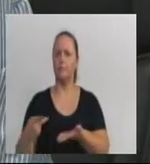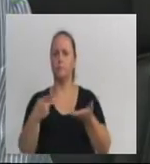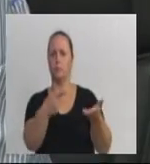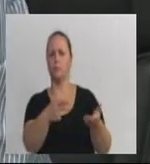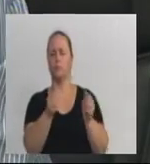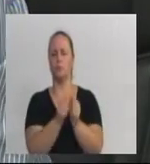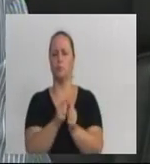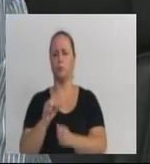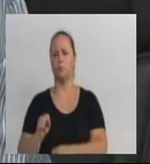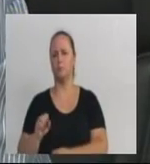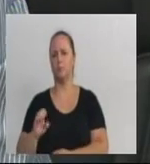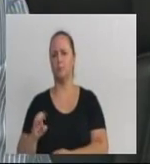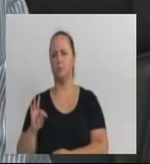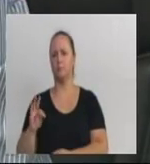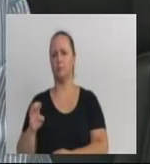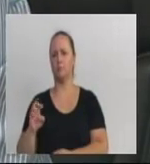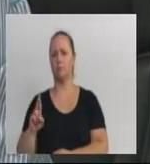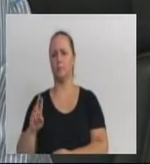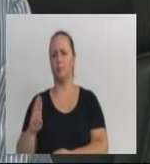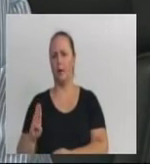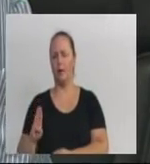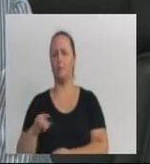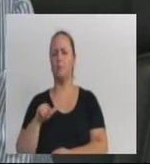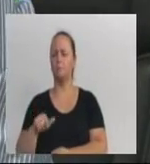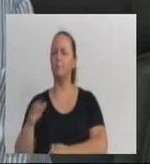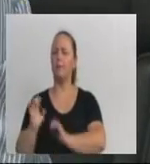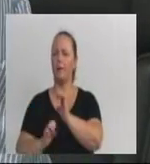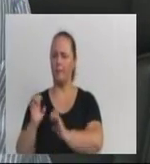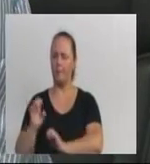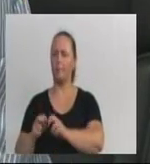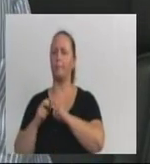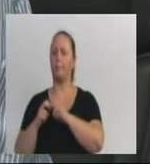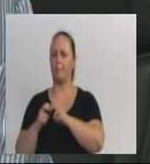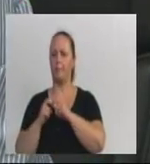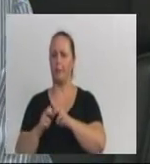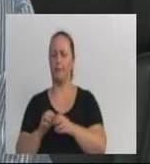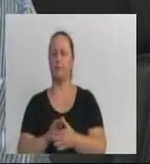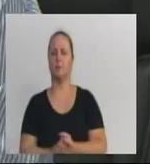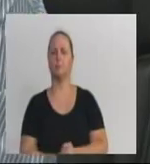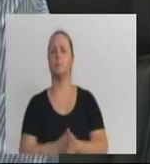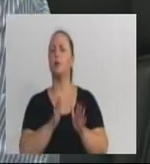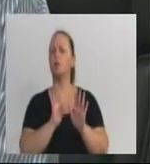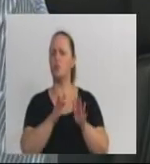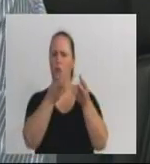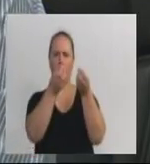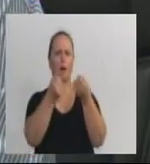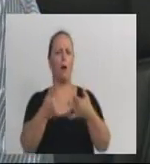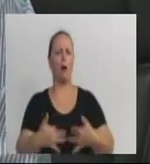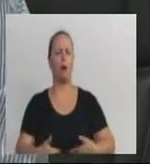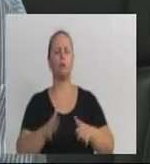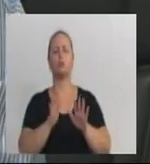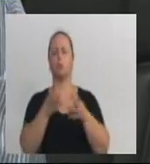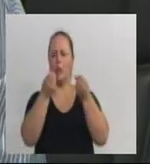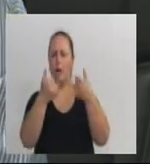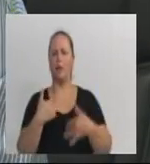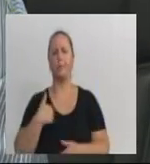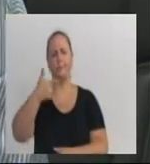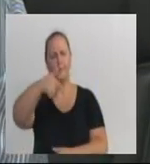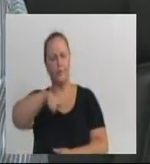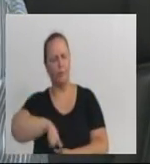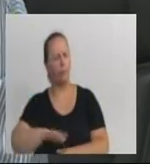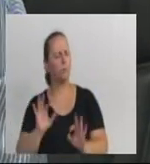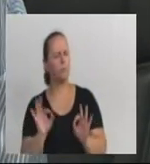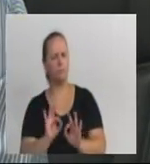CETERB, a nossa visita lá na Piracicabana. Já foi relatado, eu não vou entrar na redundância aqui, já foi relatado por vários vereadores